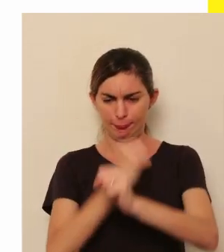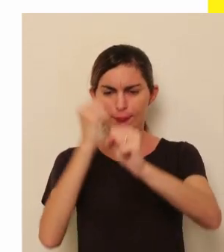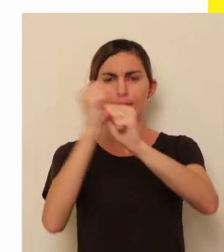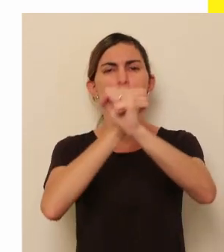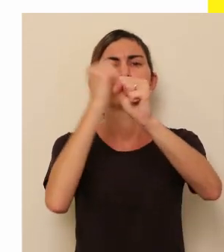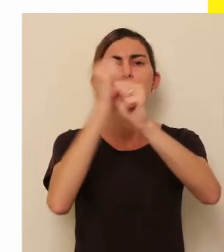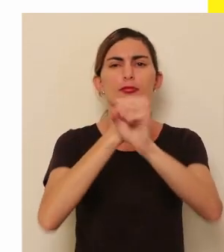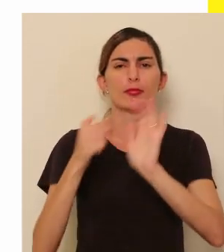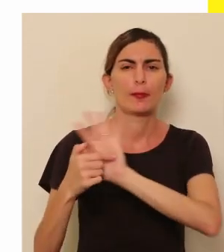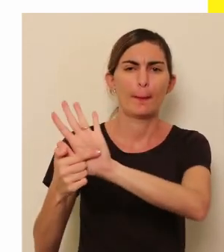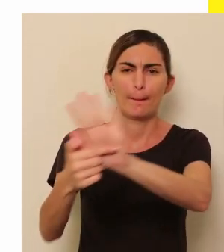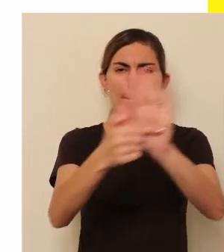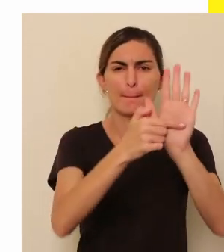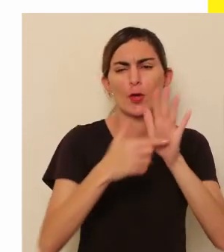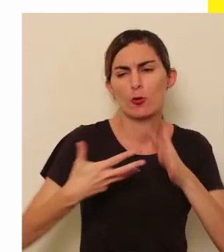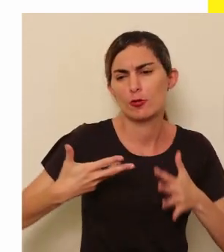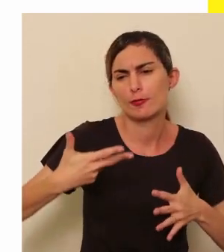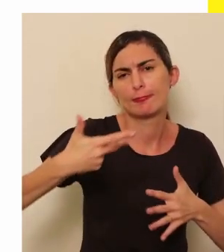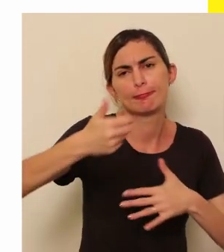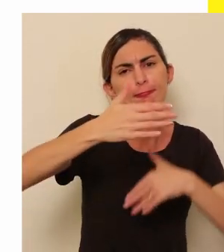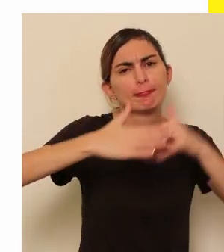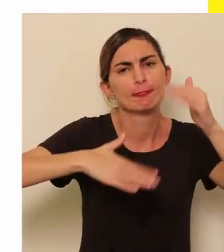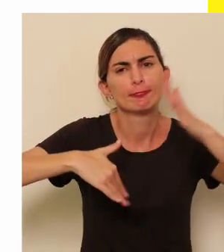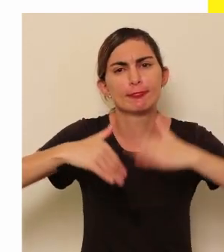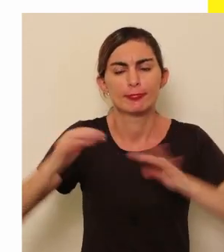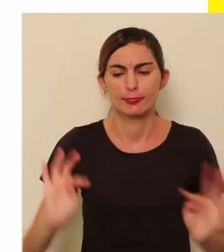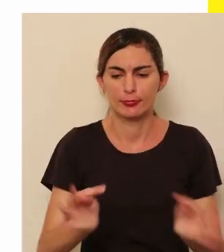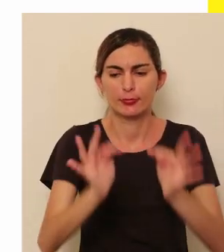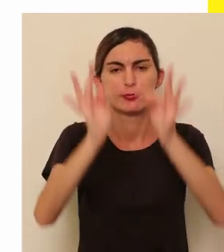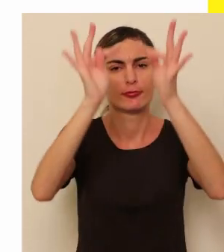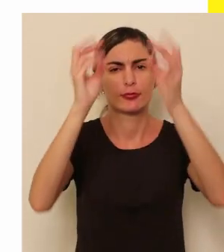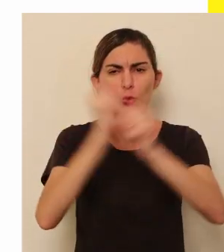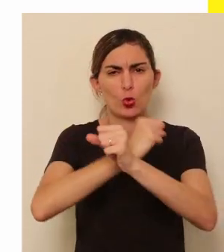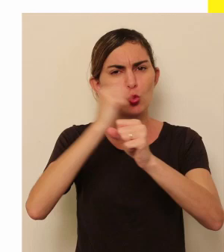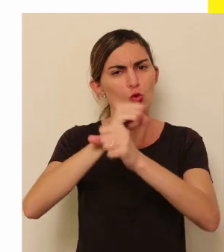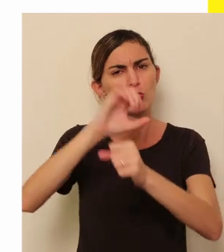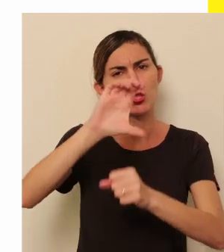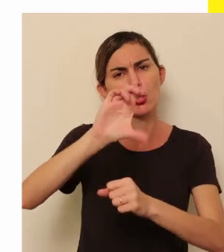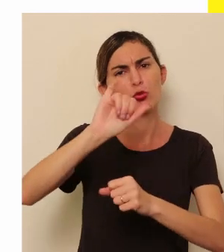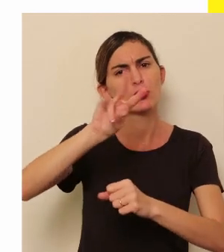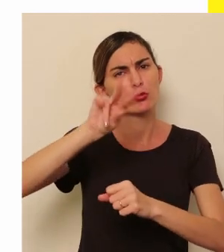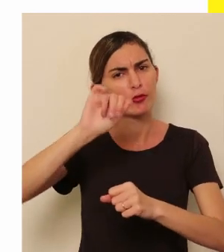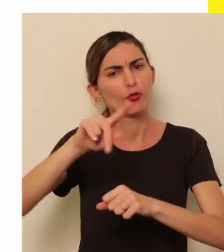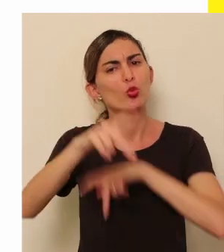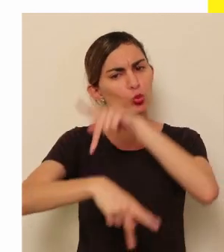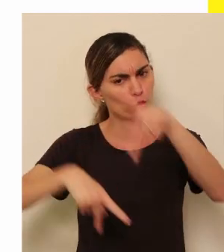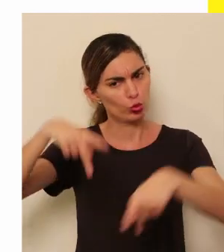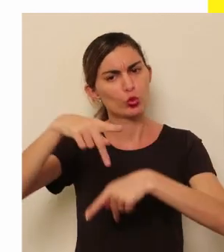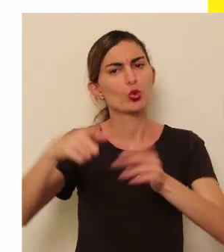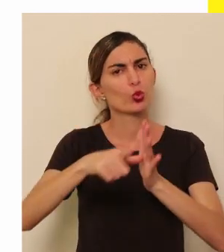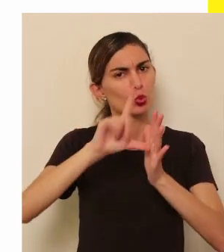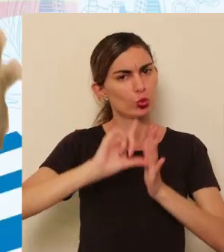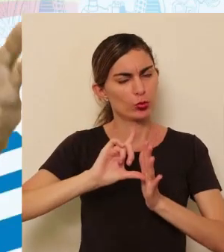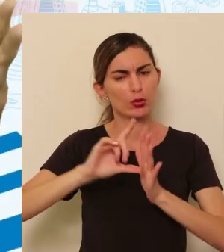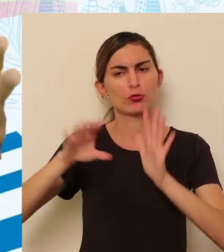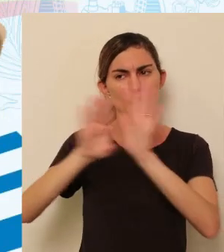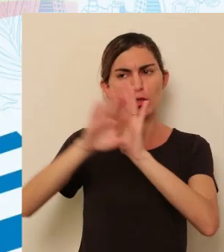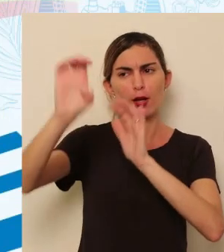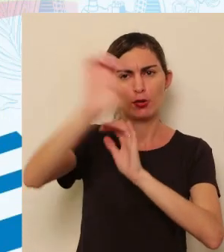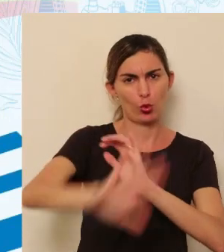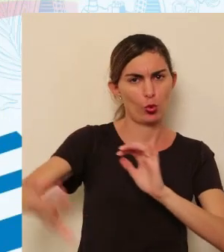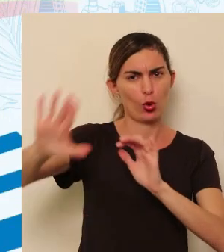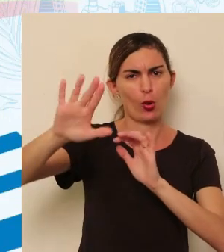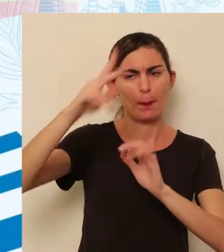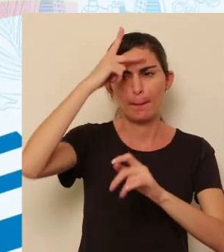de construção, mostrando a habilidade tecnológica na construção civil que todos esses povos tinham antes da chegada